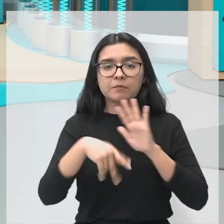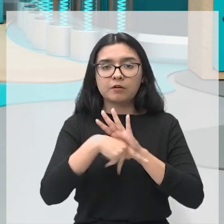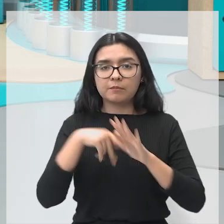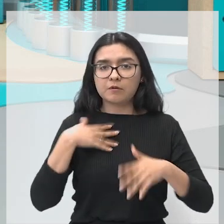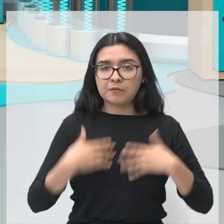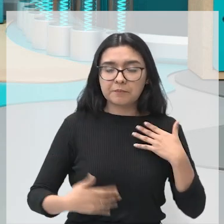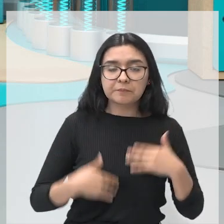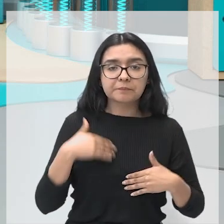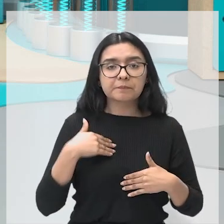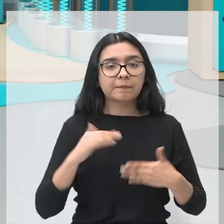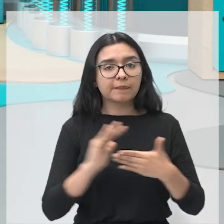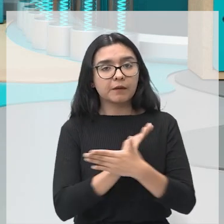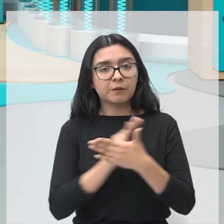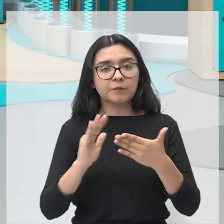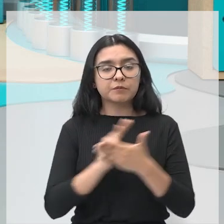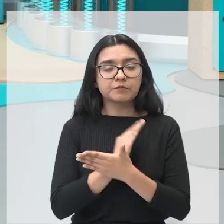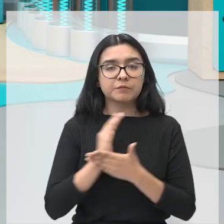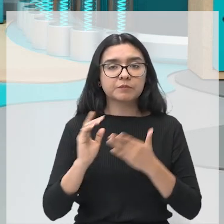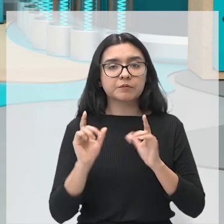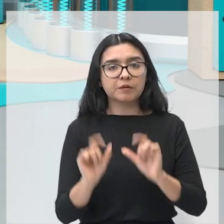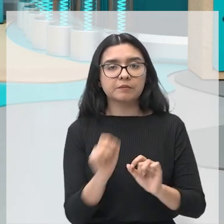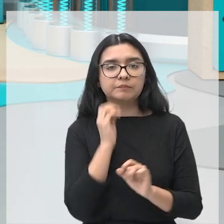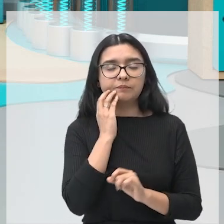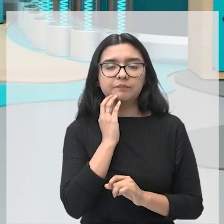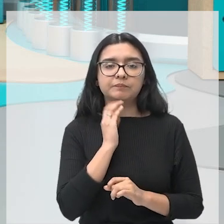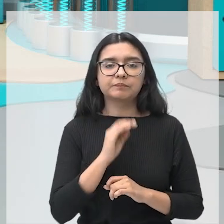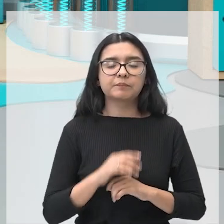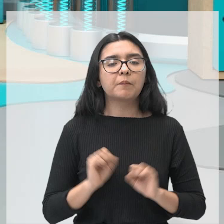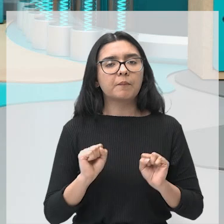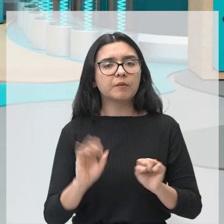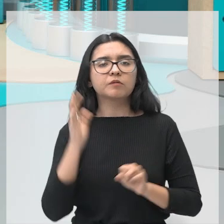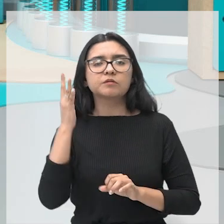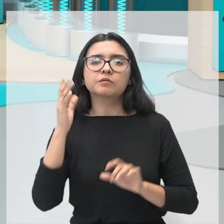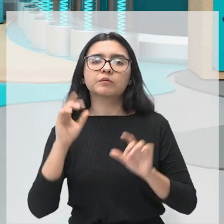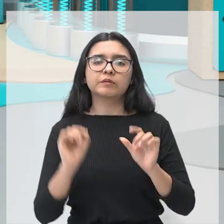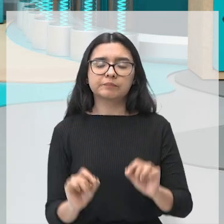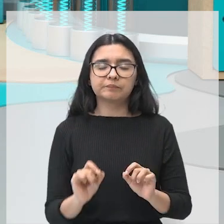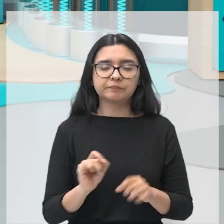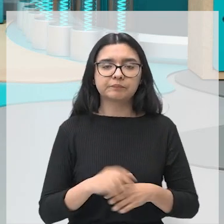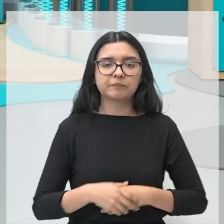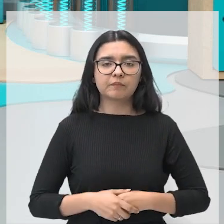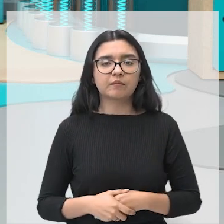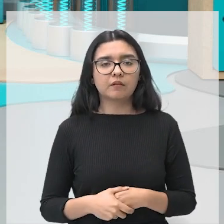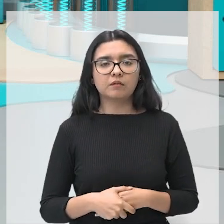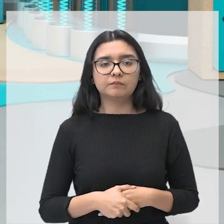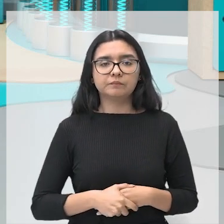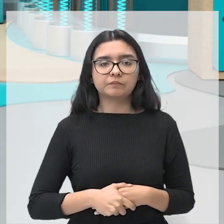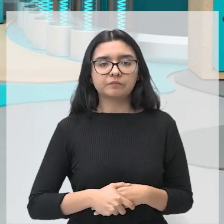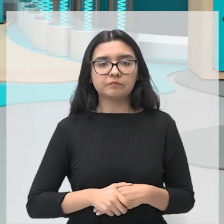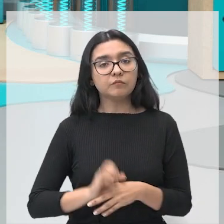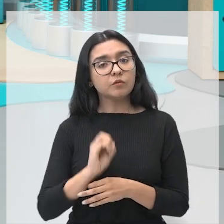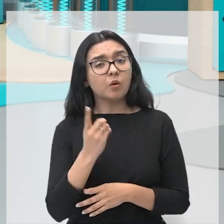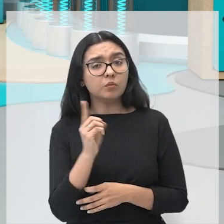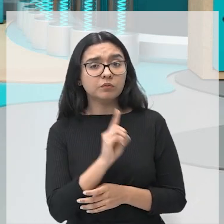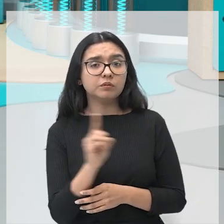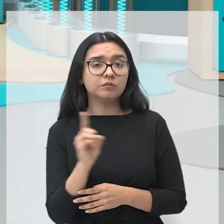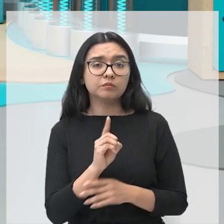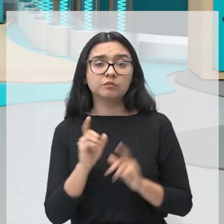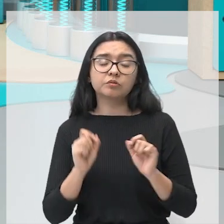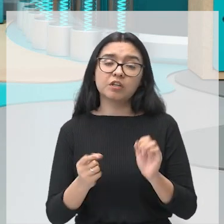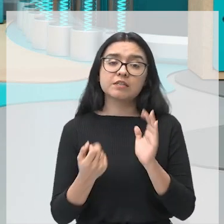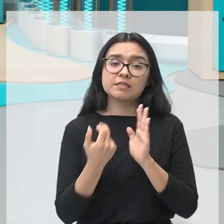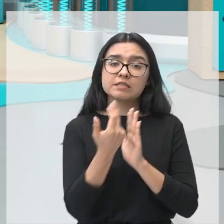corpo. Em alguns casos ali muito extremos, pode haver a necessidade ou não também de